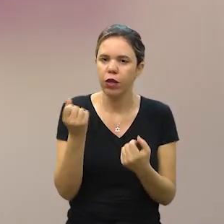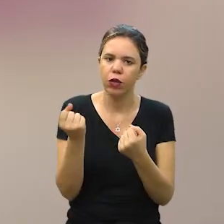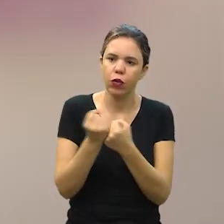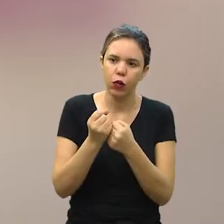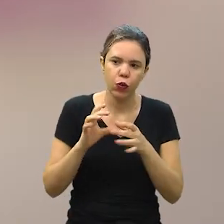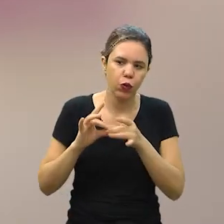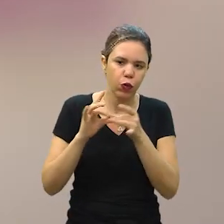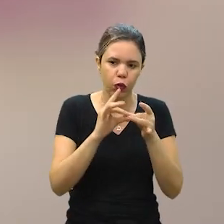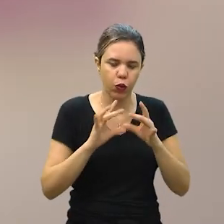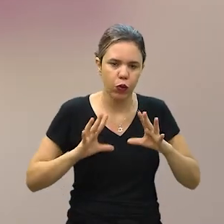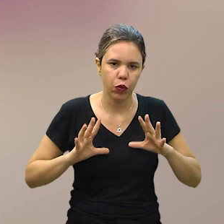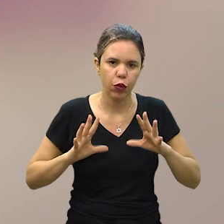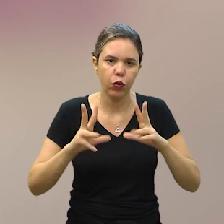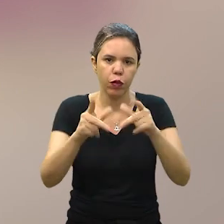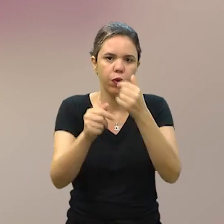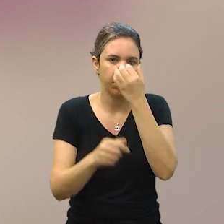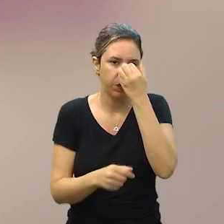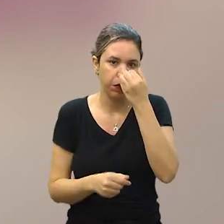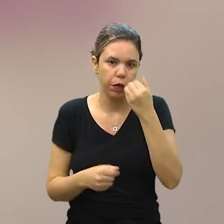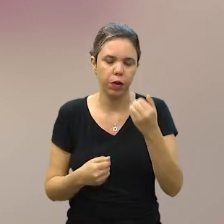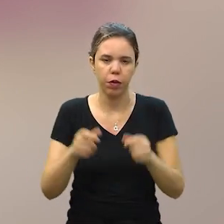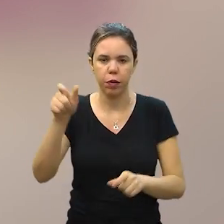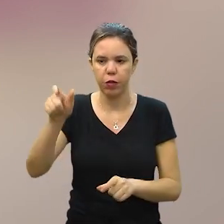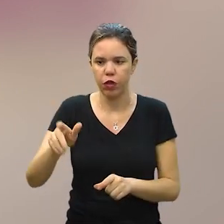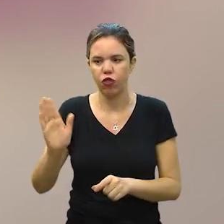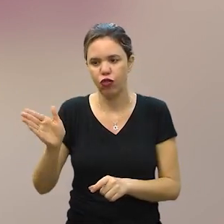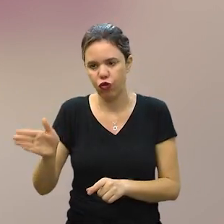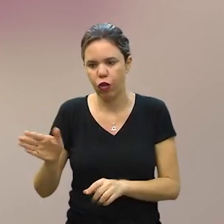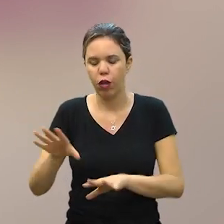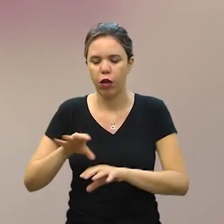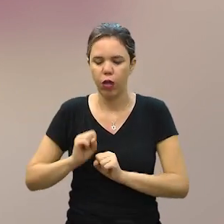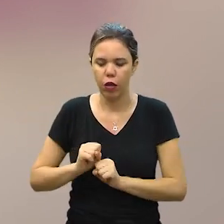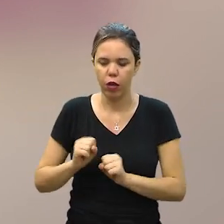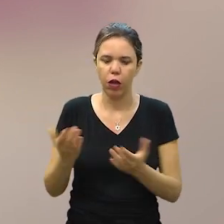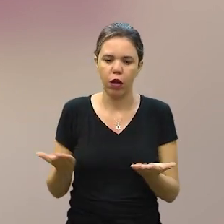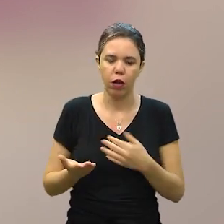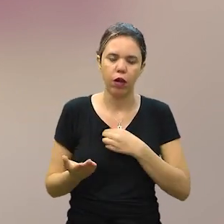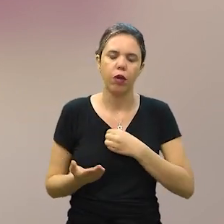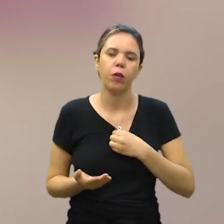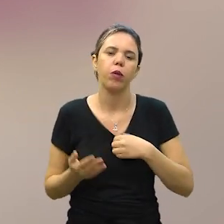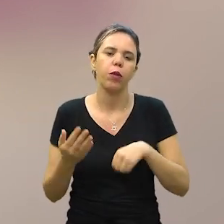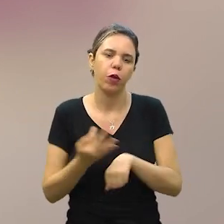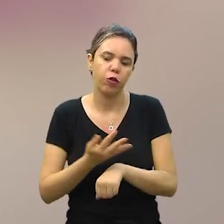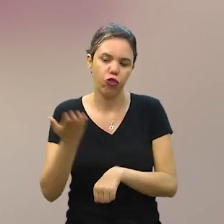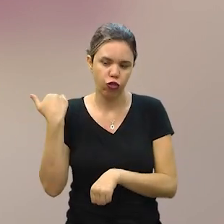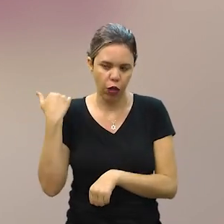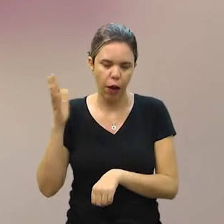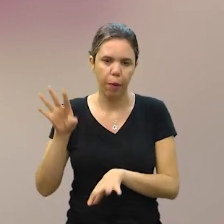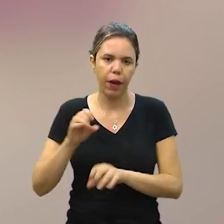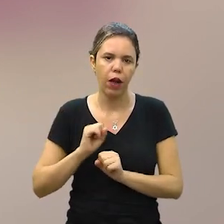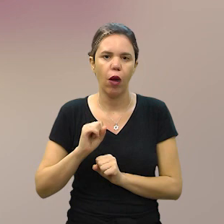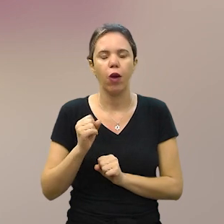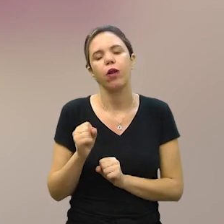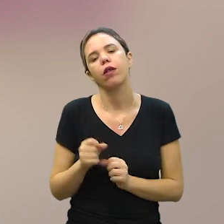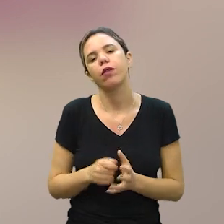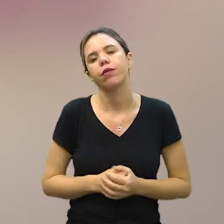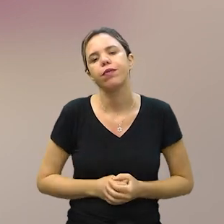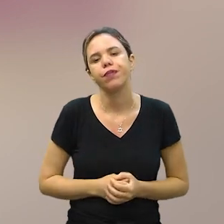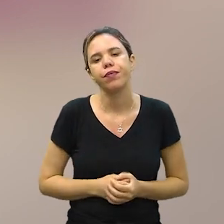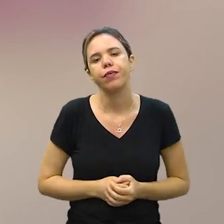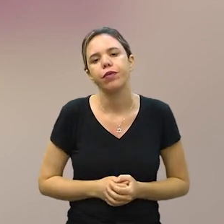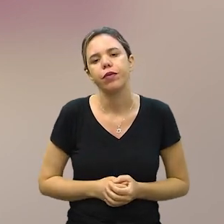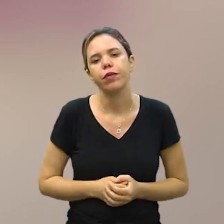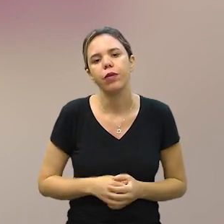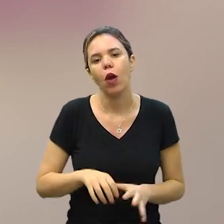tem que ser para todos, né, Viviane? Tanto para os que estão nesse momento, que já pegaram, que estão